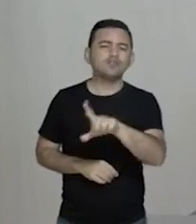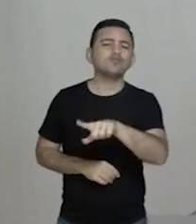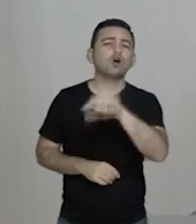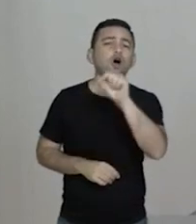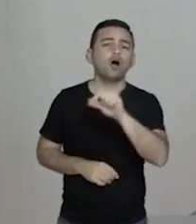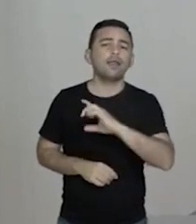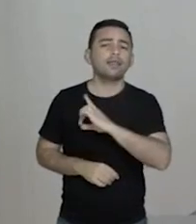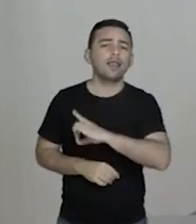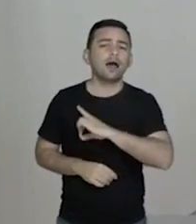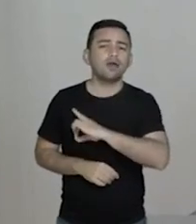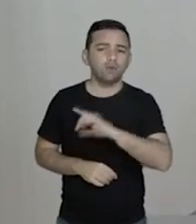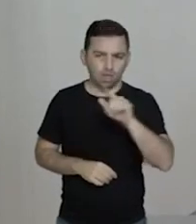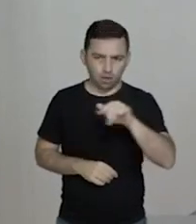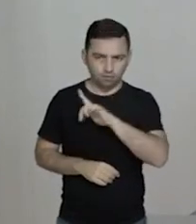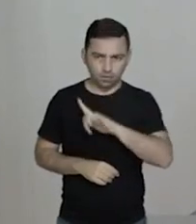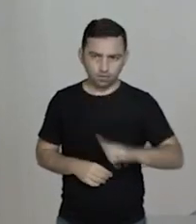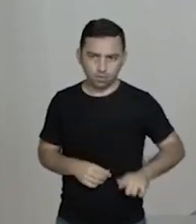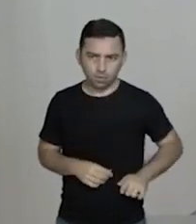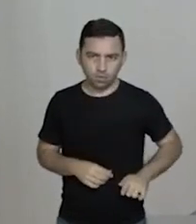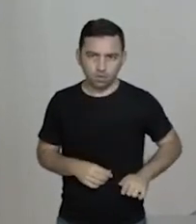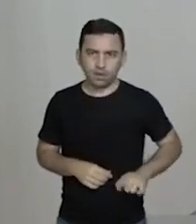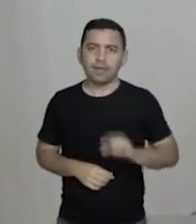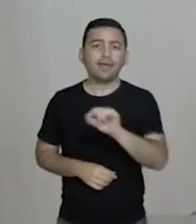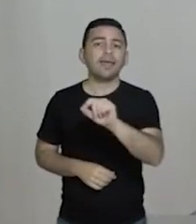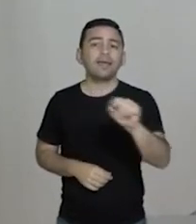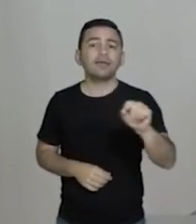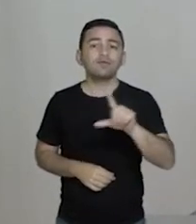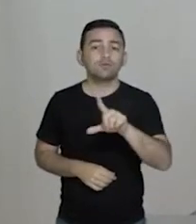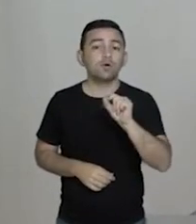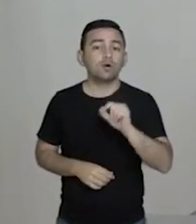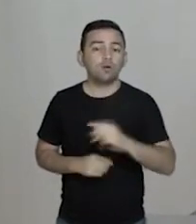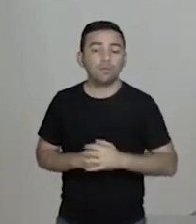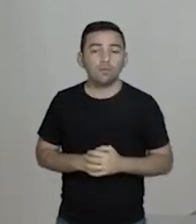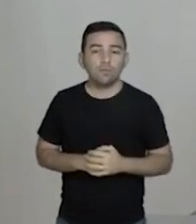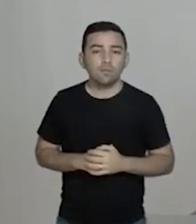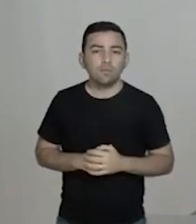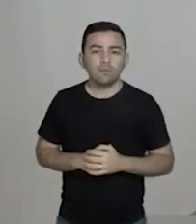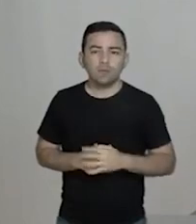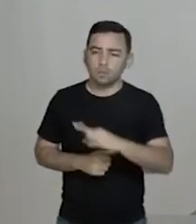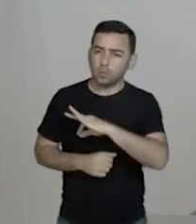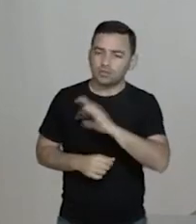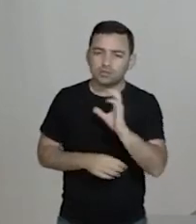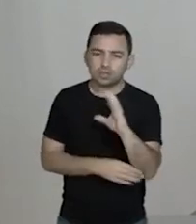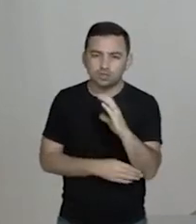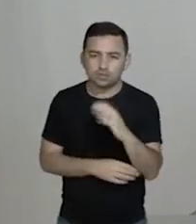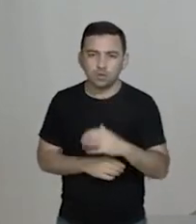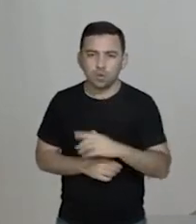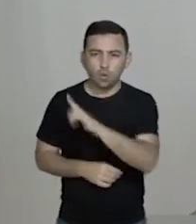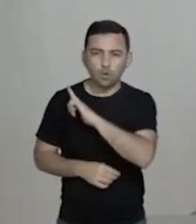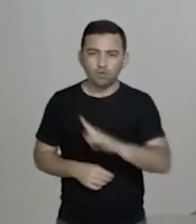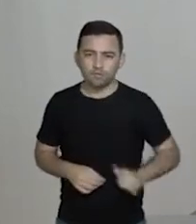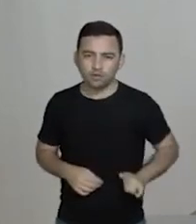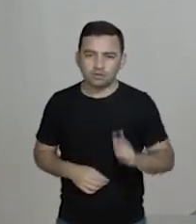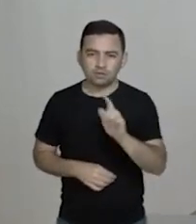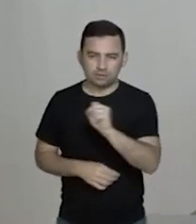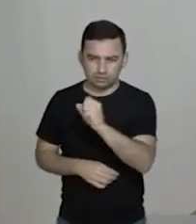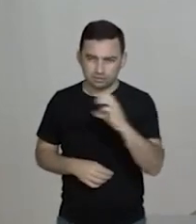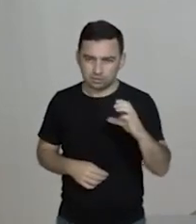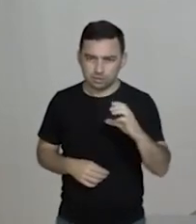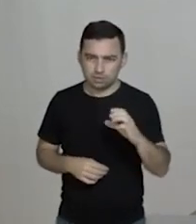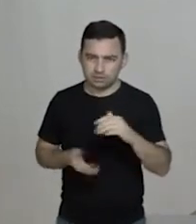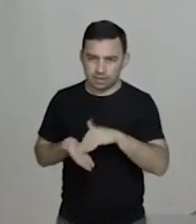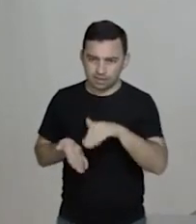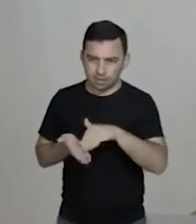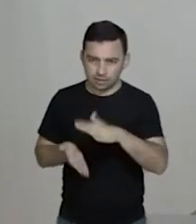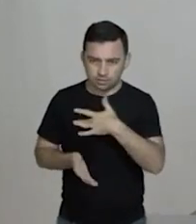da Polícia Civil não a Governador quer que escolhe quem é que bom polícia científica Governo de Santa Catarina Secretaria da